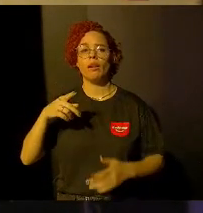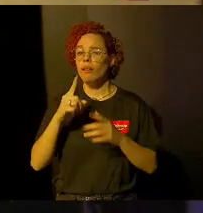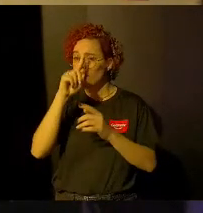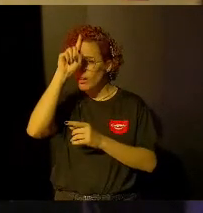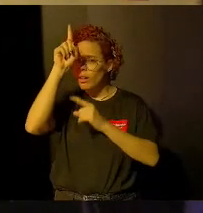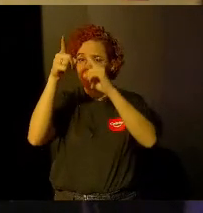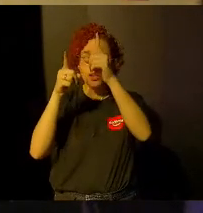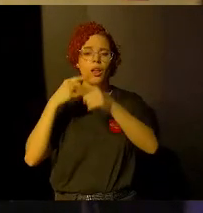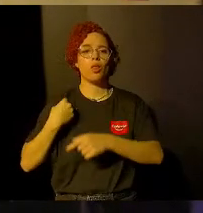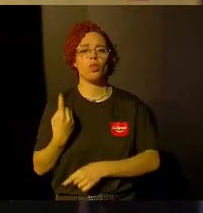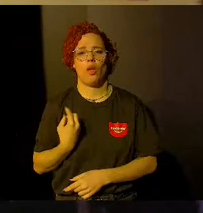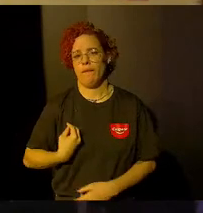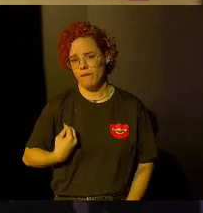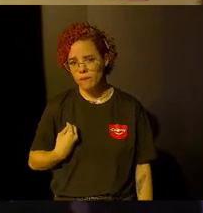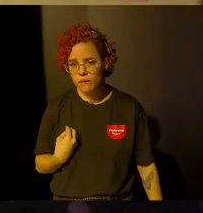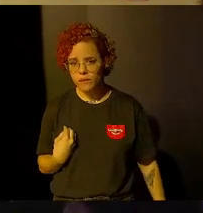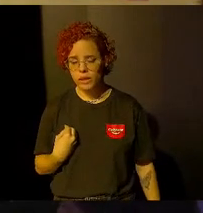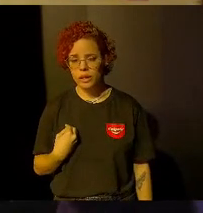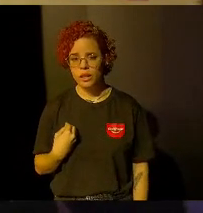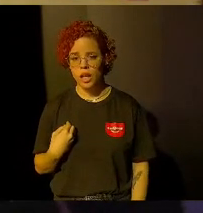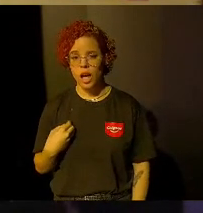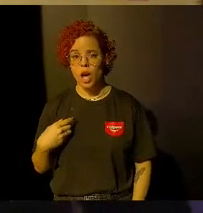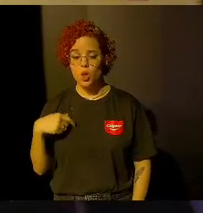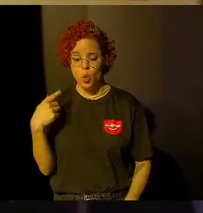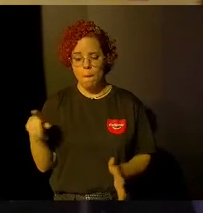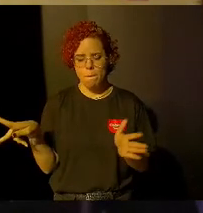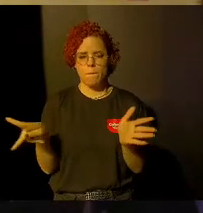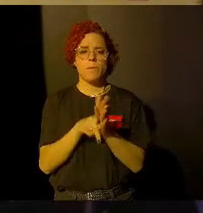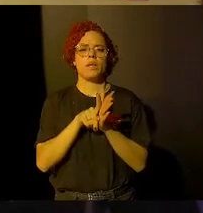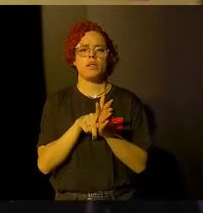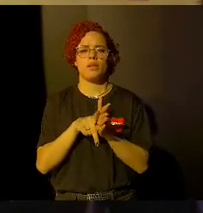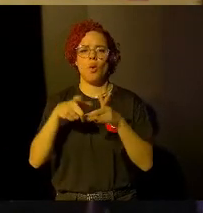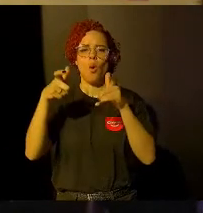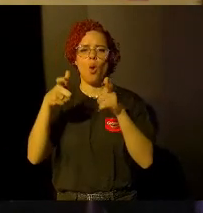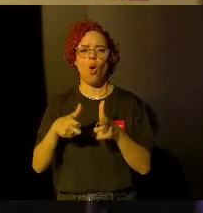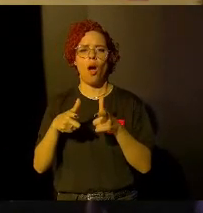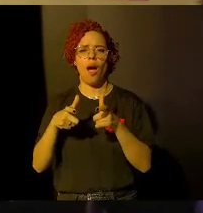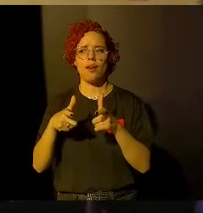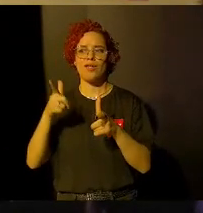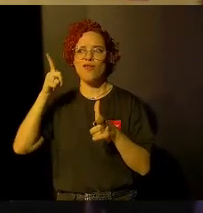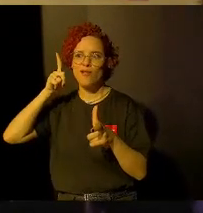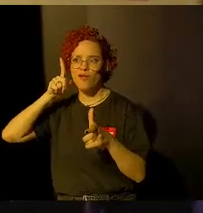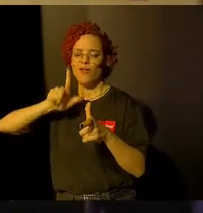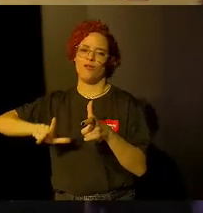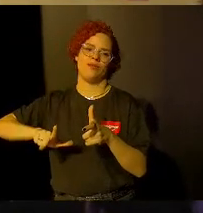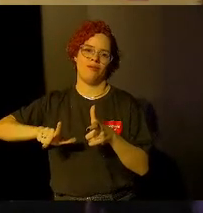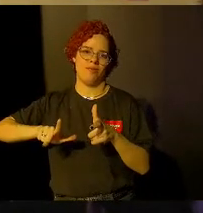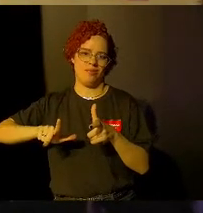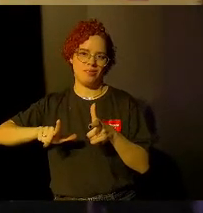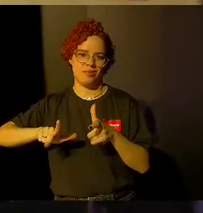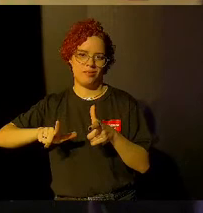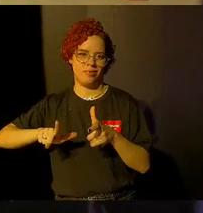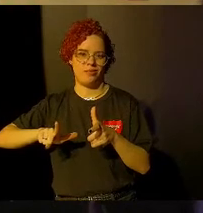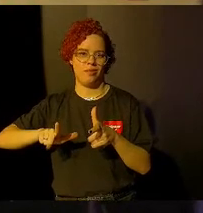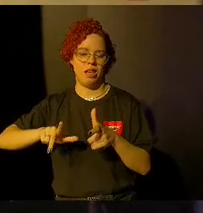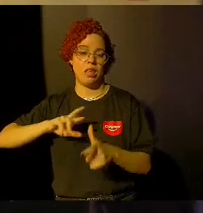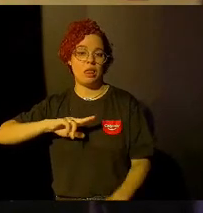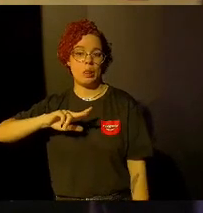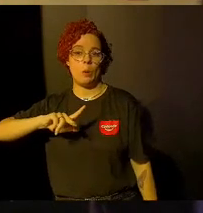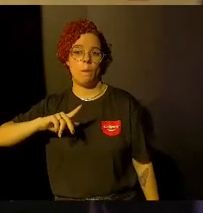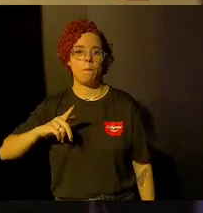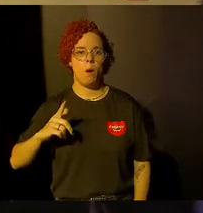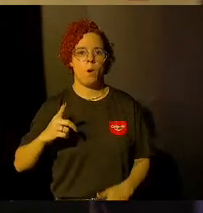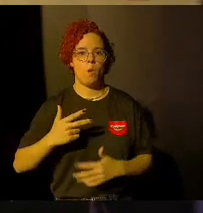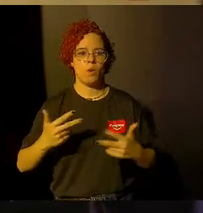se as pessoas às vezes não tem essa ideia de que o pertencimento é um lugar até alcançado e não uma coisa que a gente vai